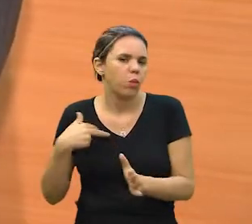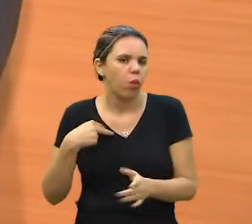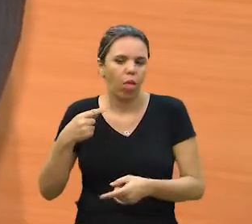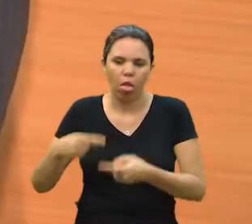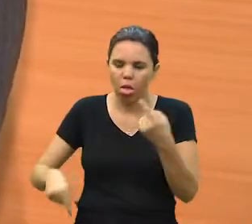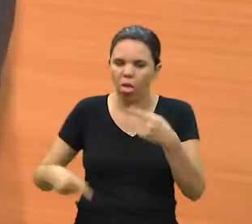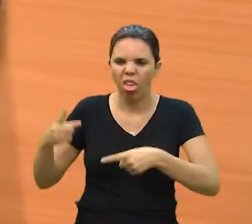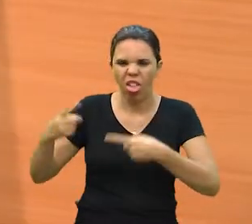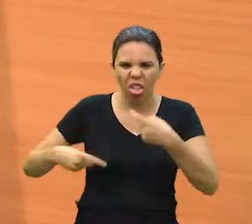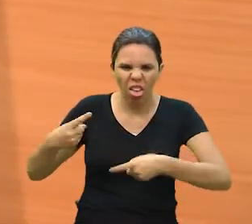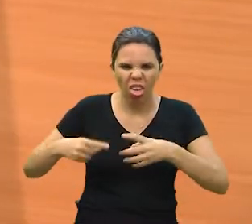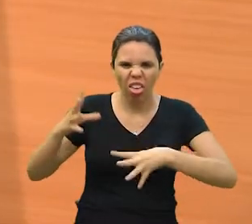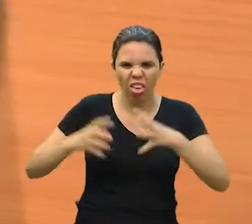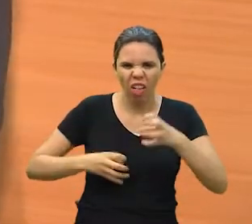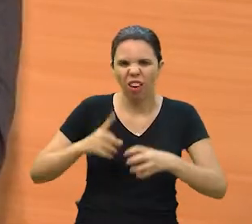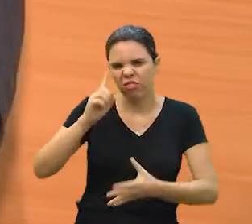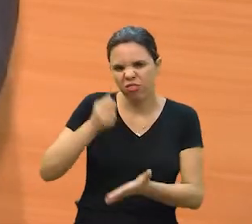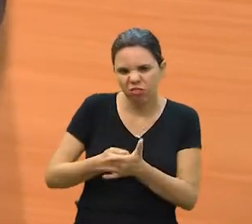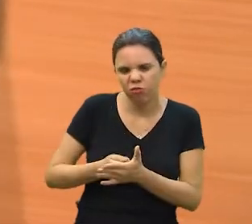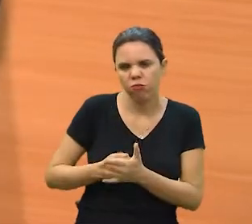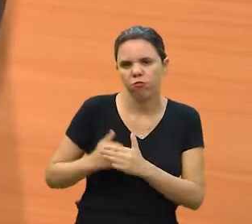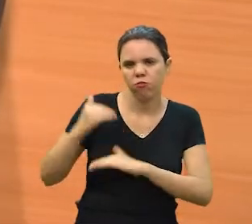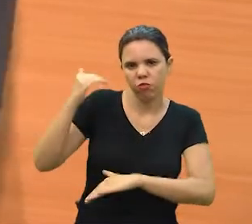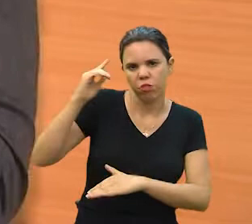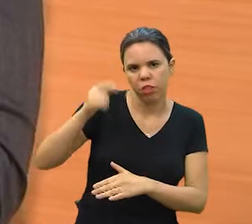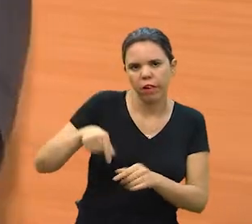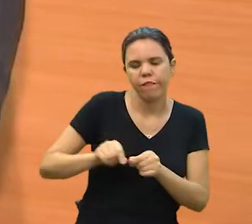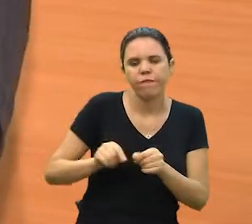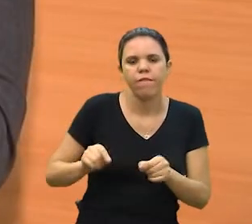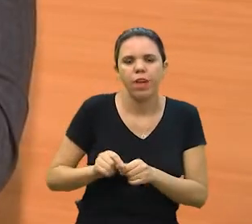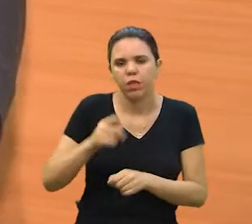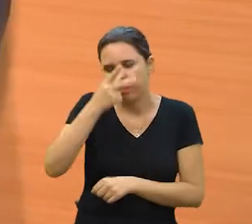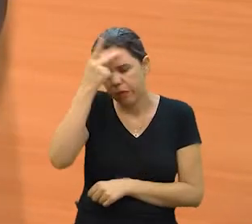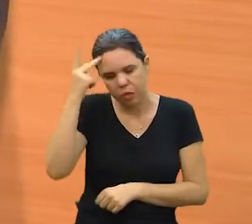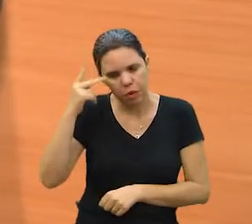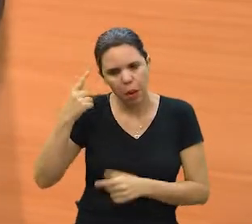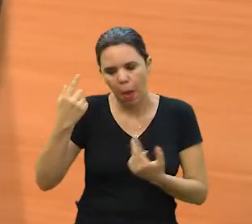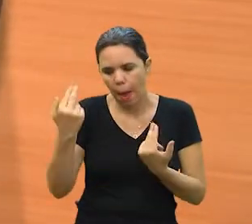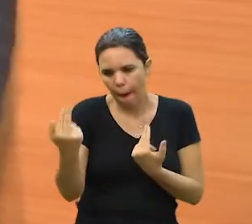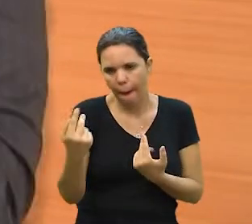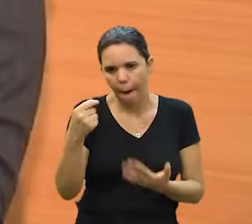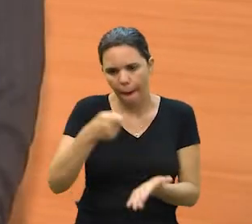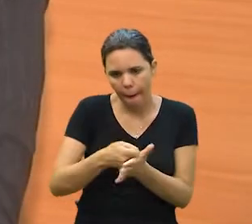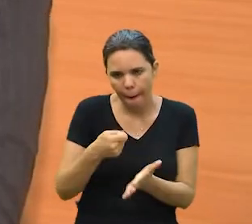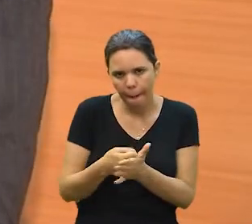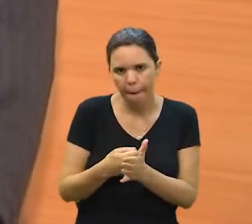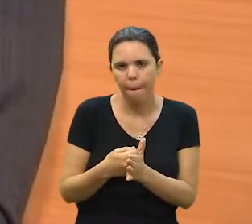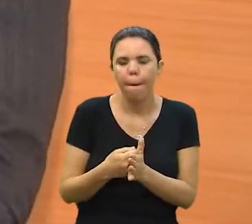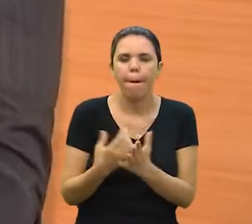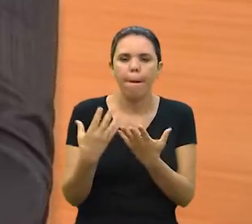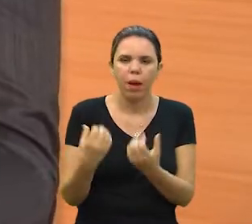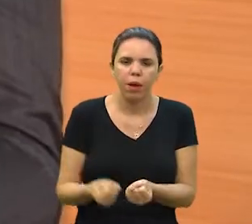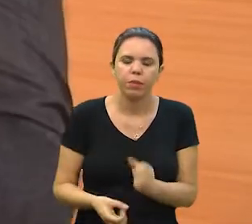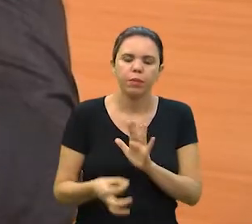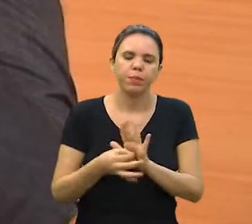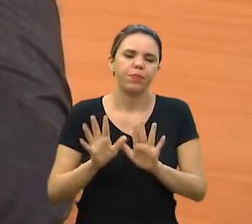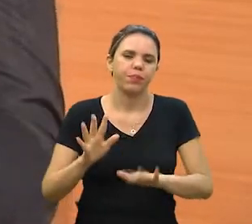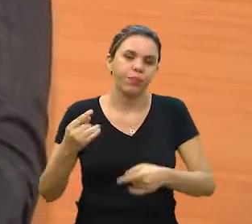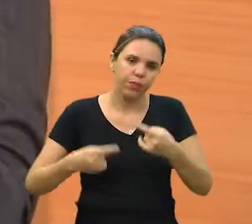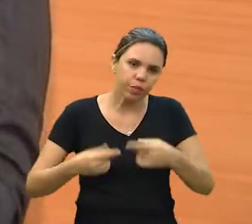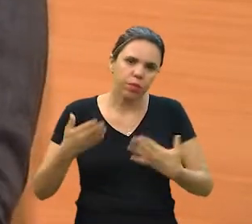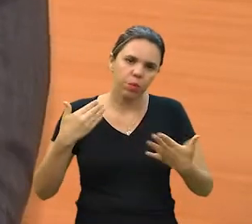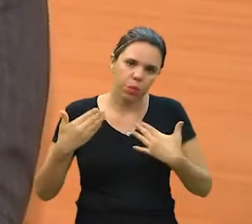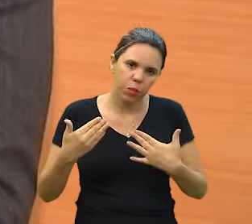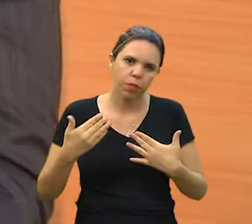mesma forma. Não é uma questão de impor a minha ideia, de doutrinar e de fazer com que a pessoa pense como eu quero que ela pense. Na verdade é uma questão